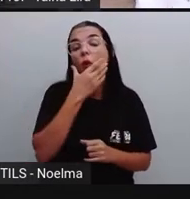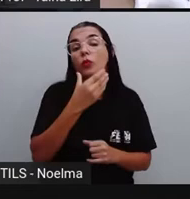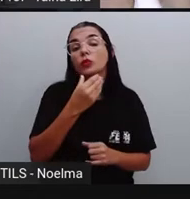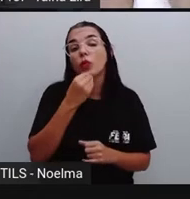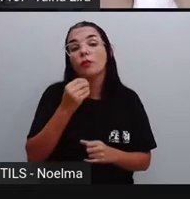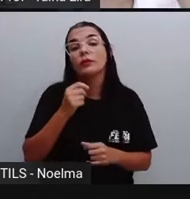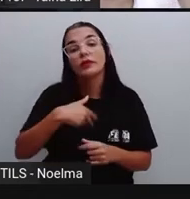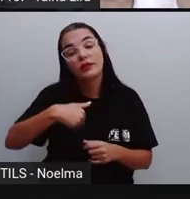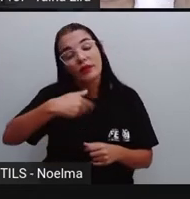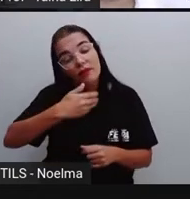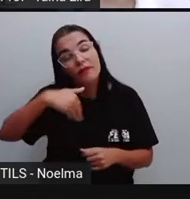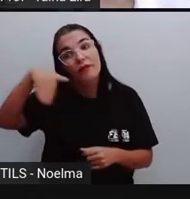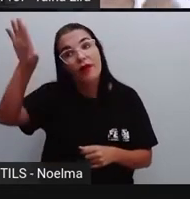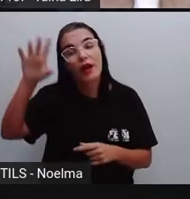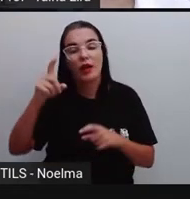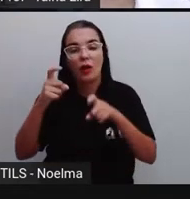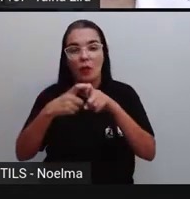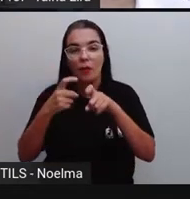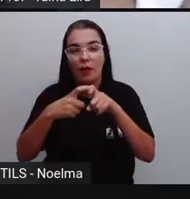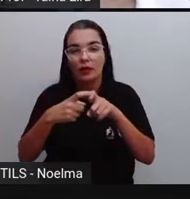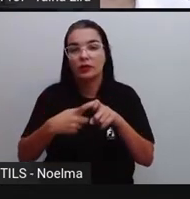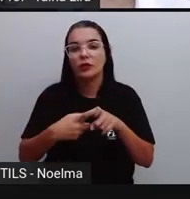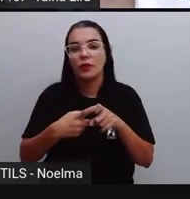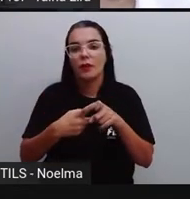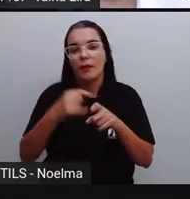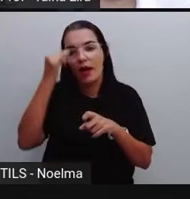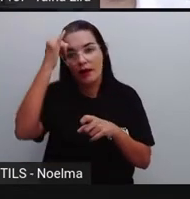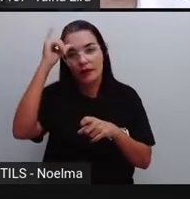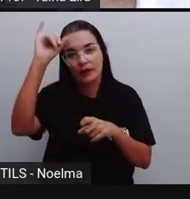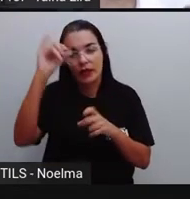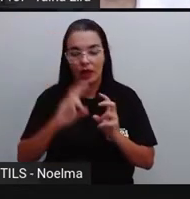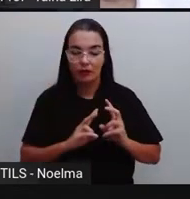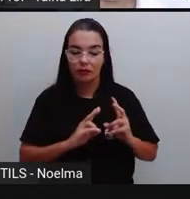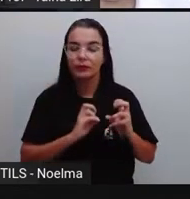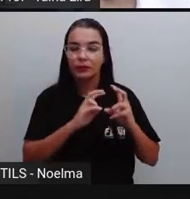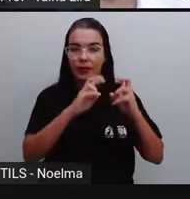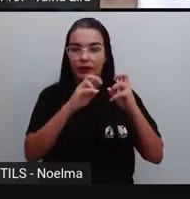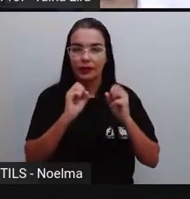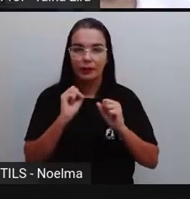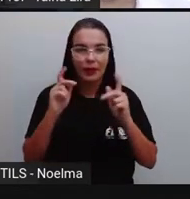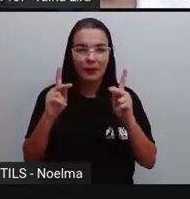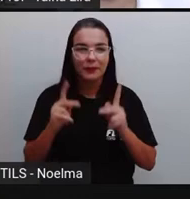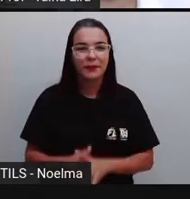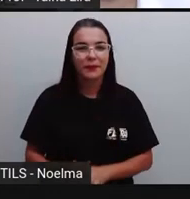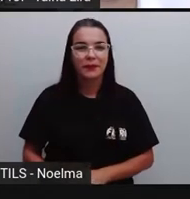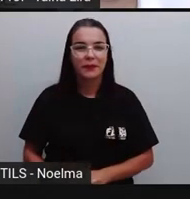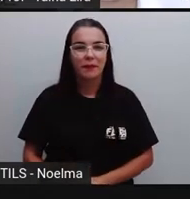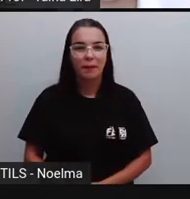de irem ao médico para prevenir aí o câncer, tá bom?